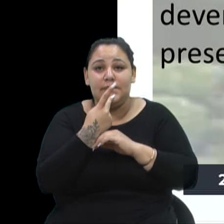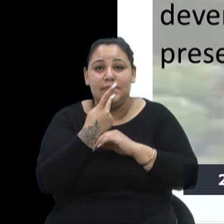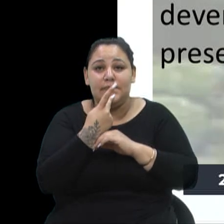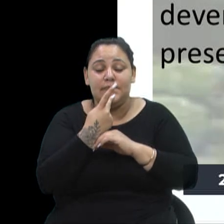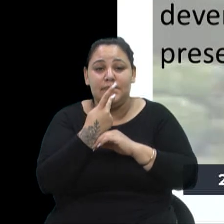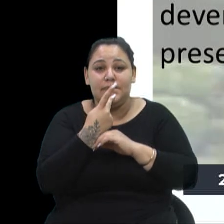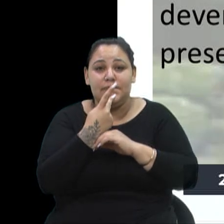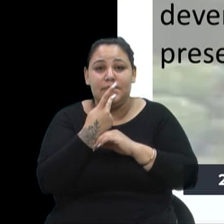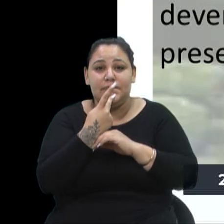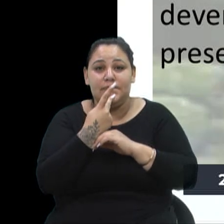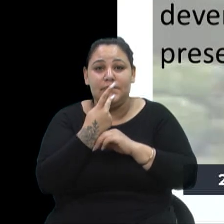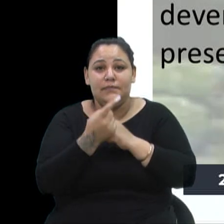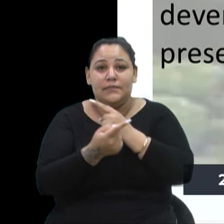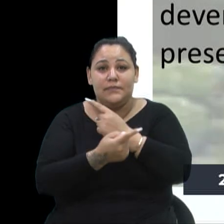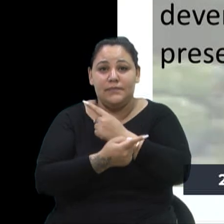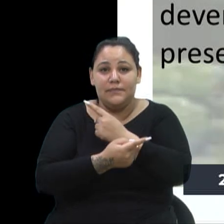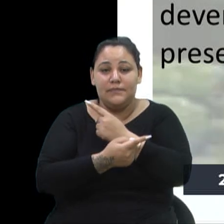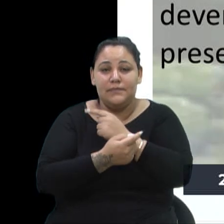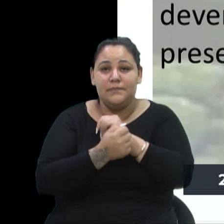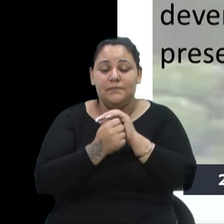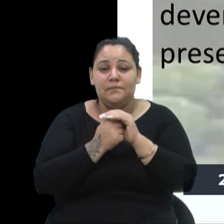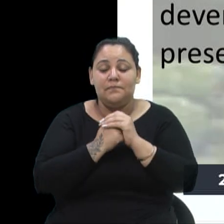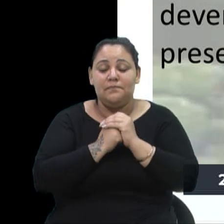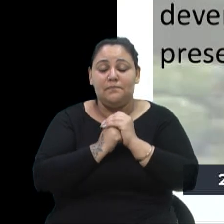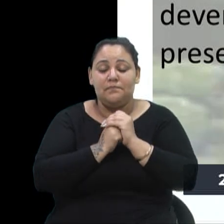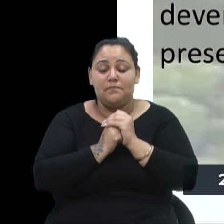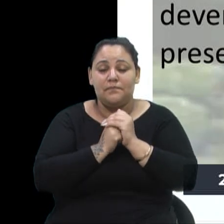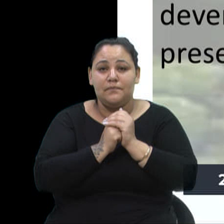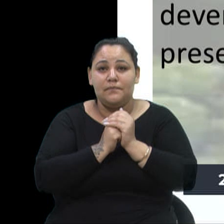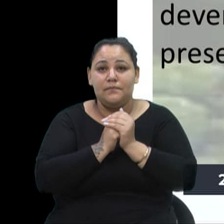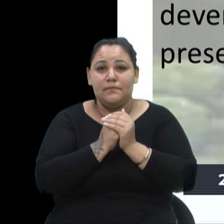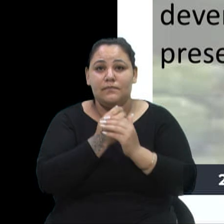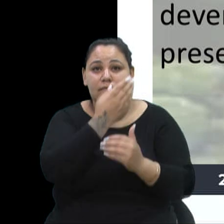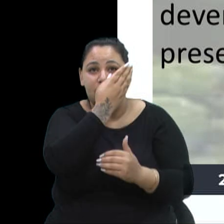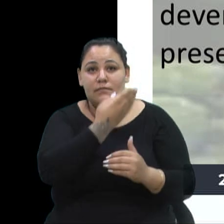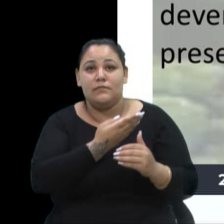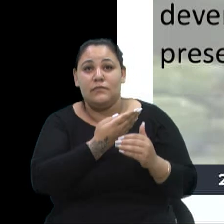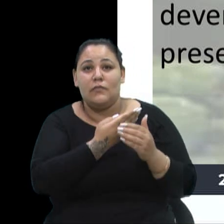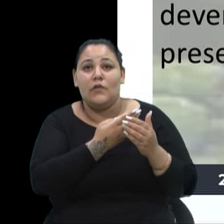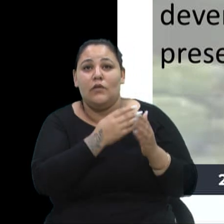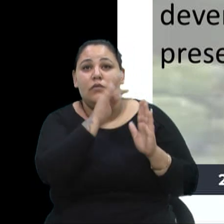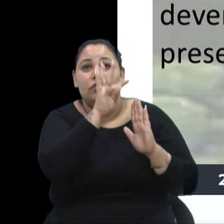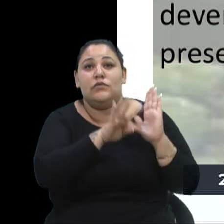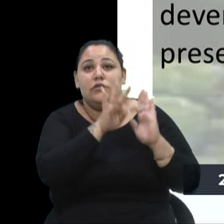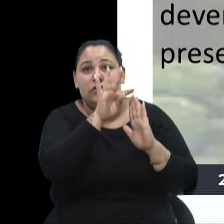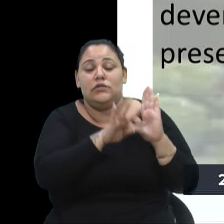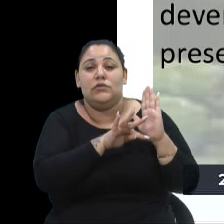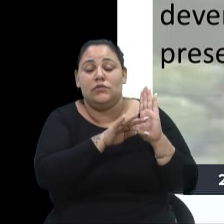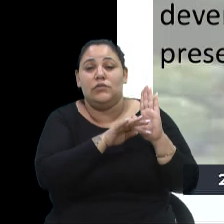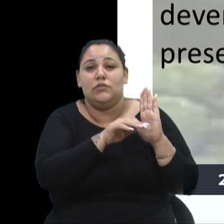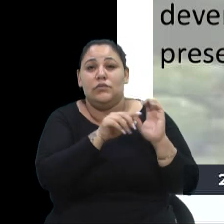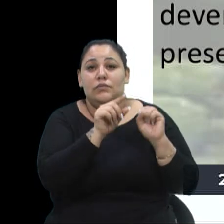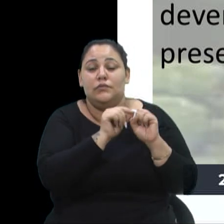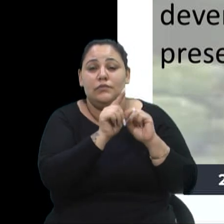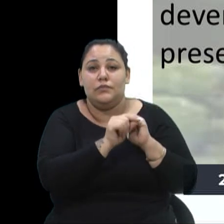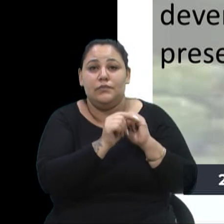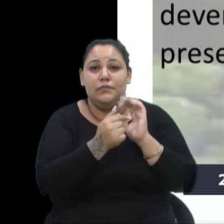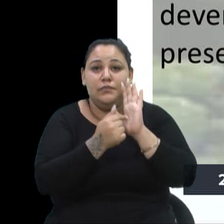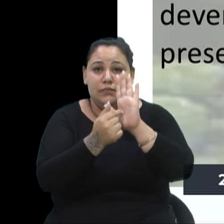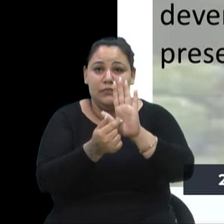na verdade, o foco, a concentração, a mensagem desse artigo nos leva a